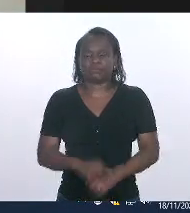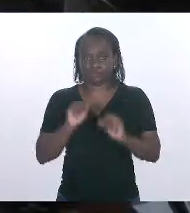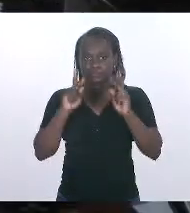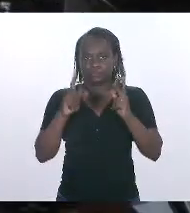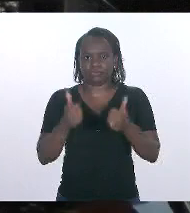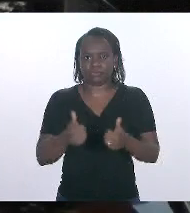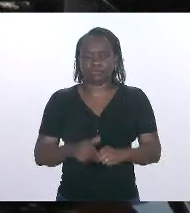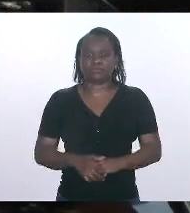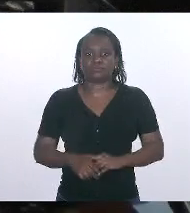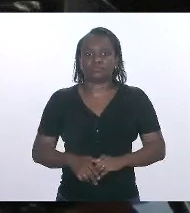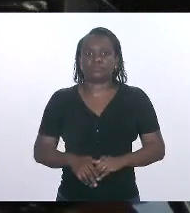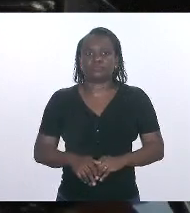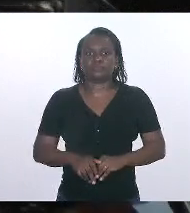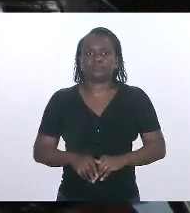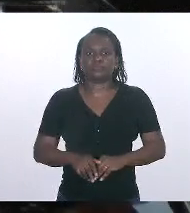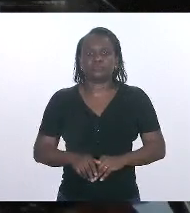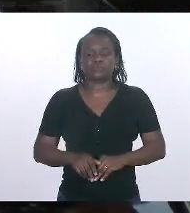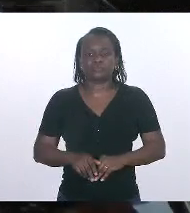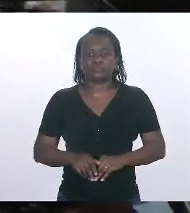Ok.